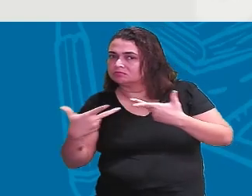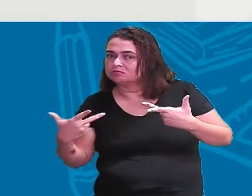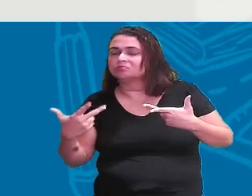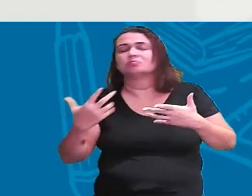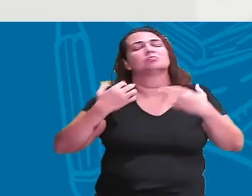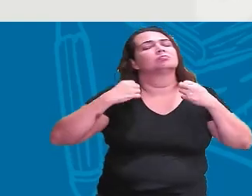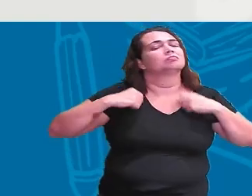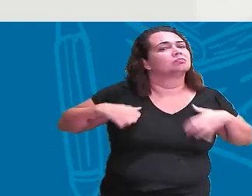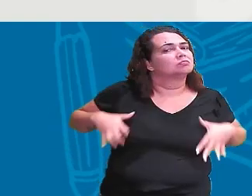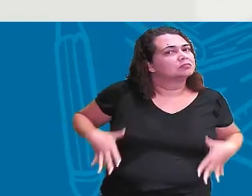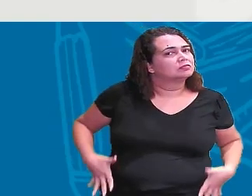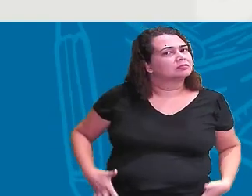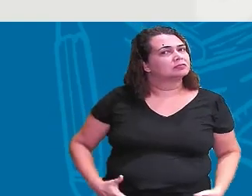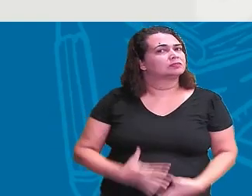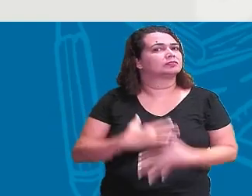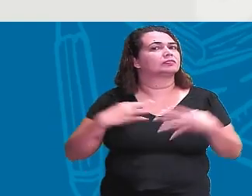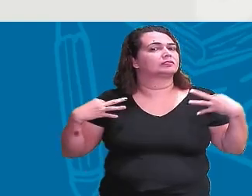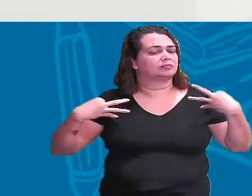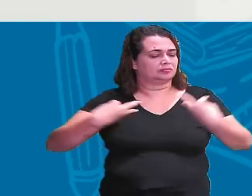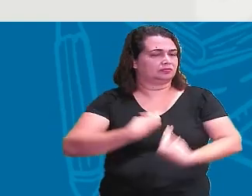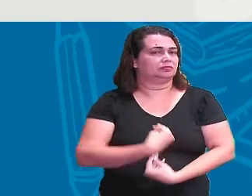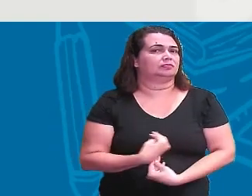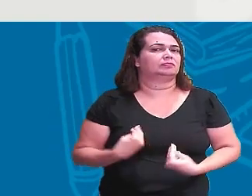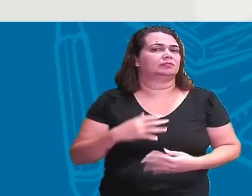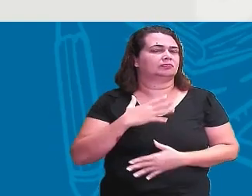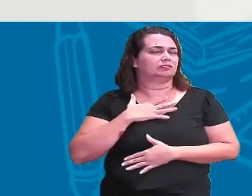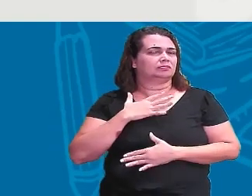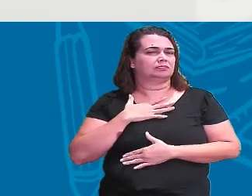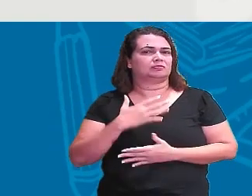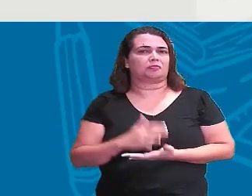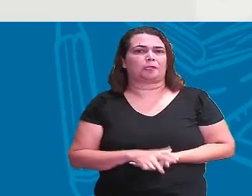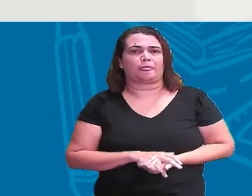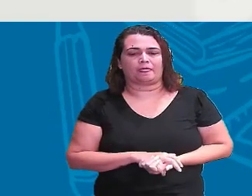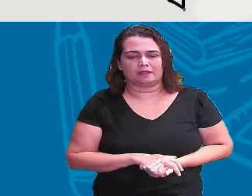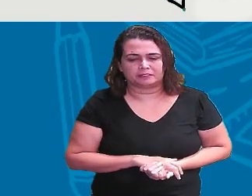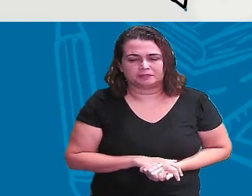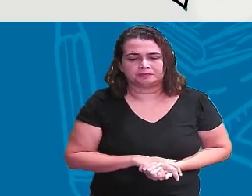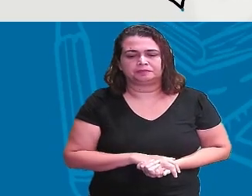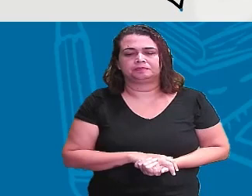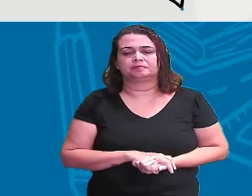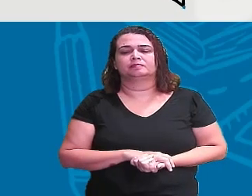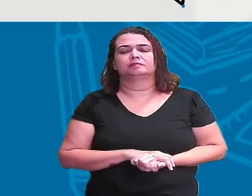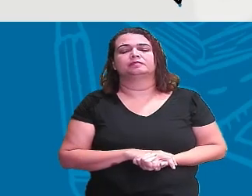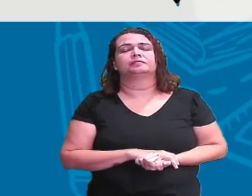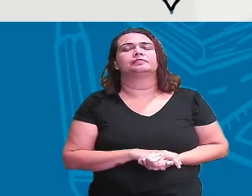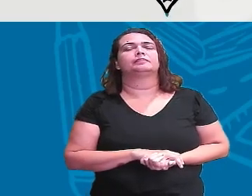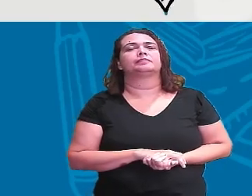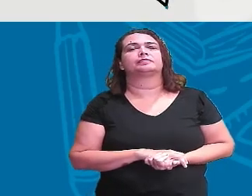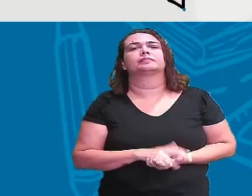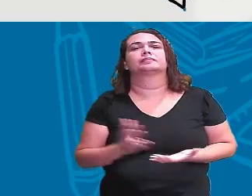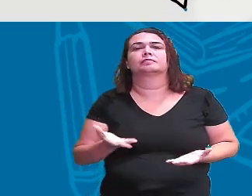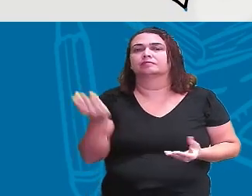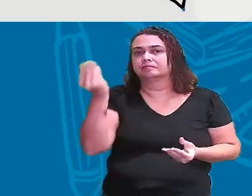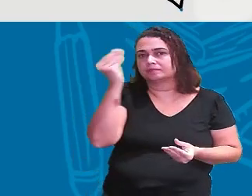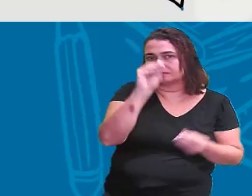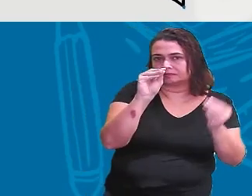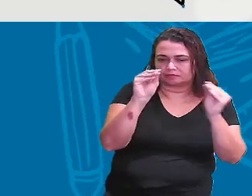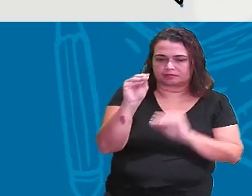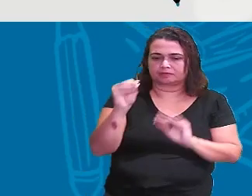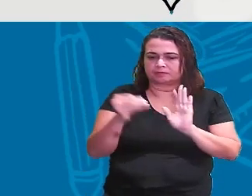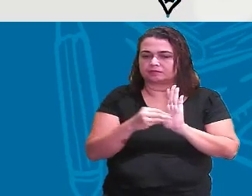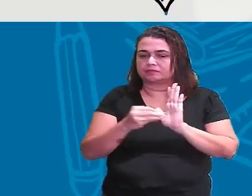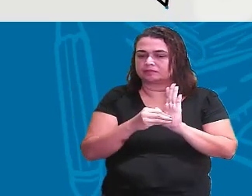para todos os tecidos do nosso corpo, para todos os tecidos do nosso organismo, tá certo? Agora a gente